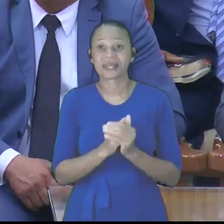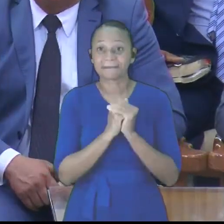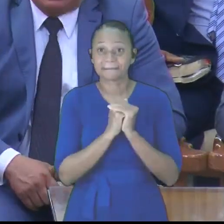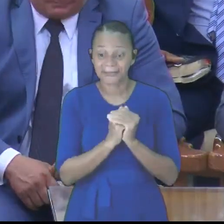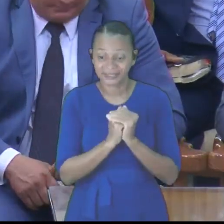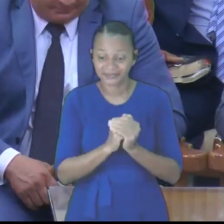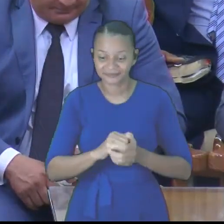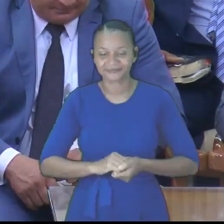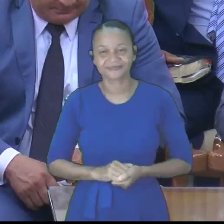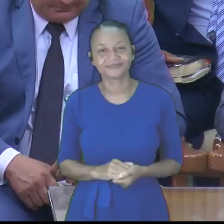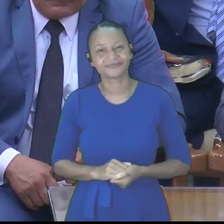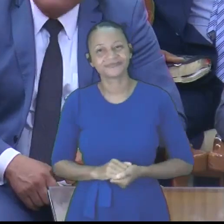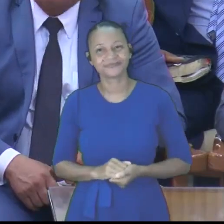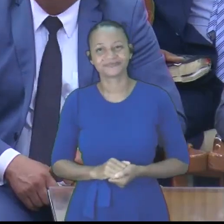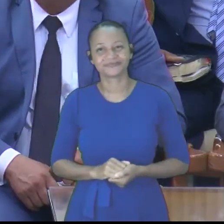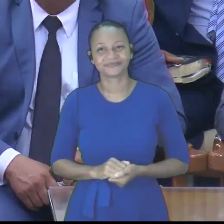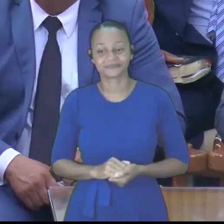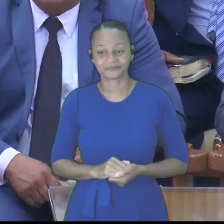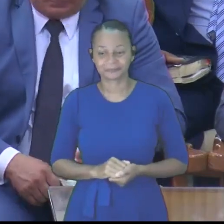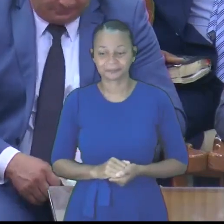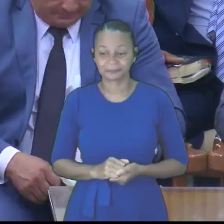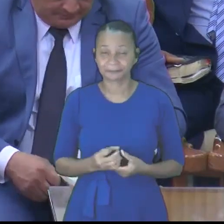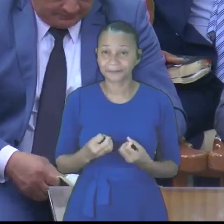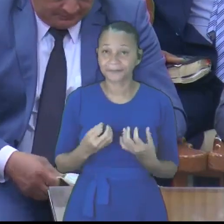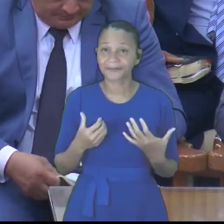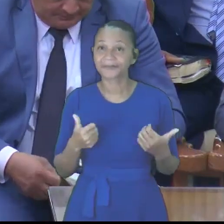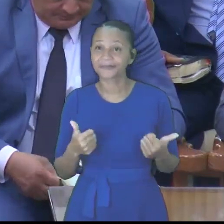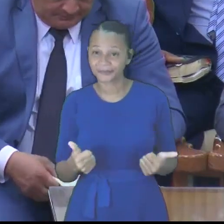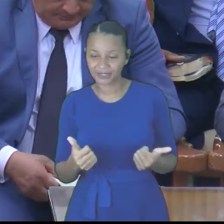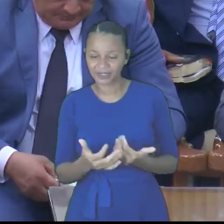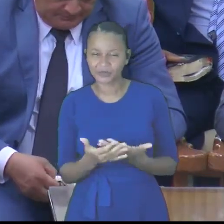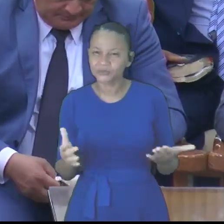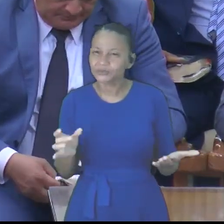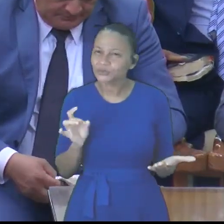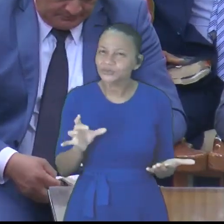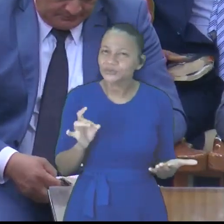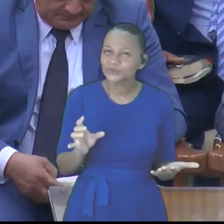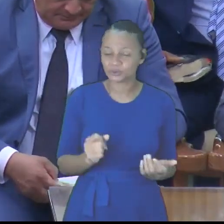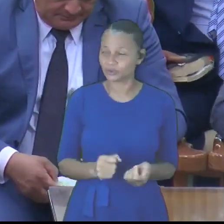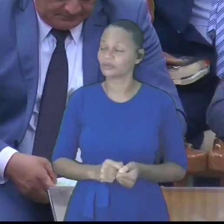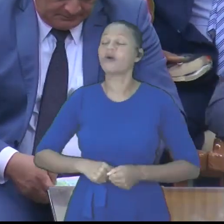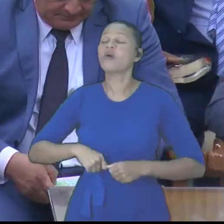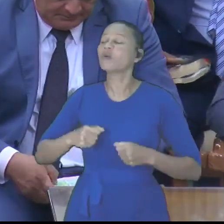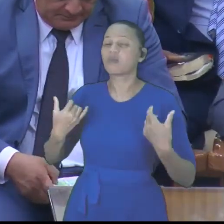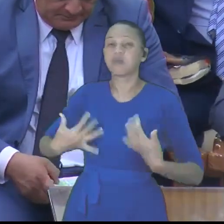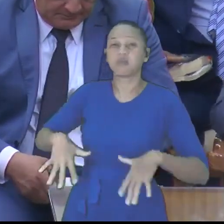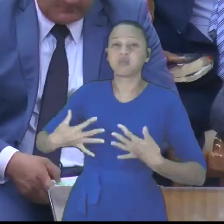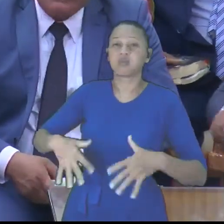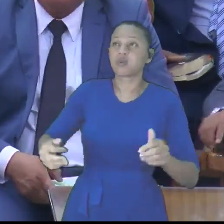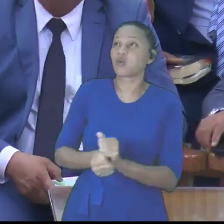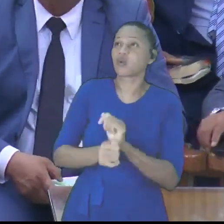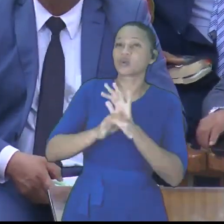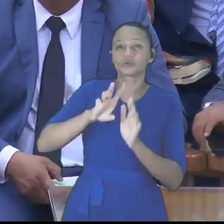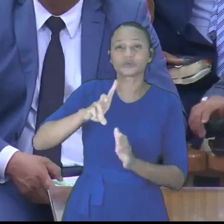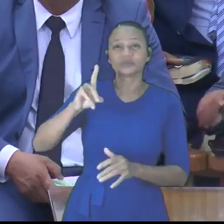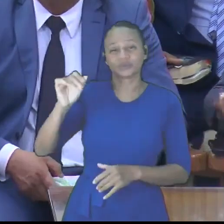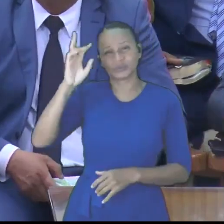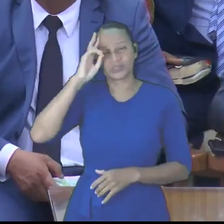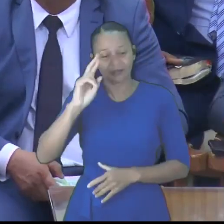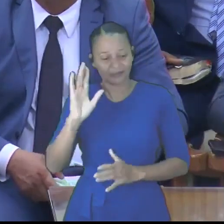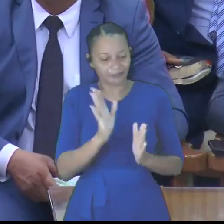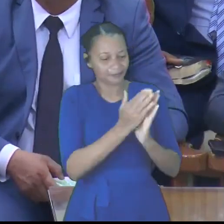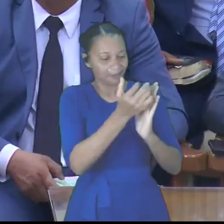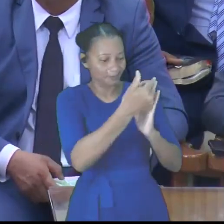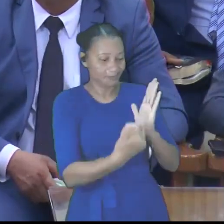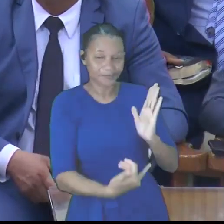Amém. Bom, era somente isso que eu tinha para dizer para vocês. O grande e glorioso dia do Senhor, quando é interessante, a Bíblia